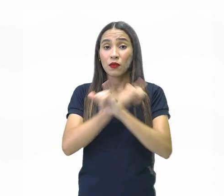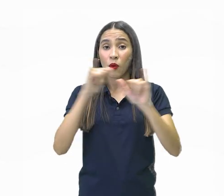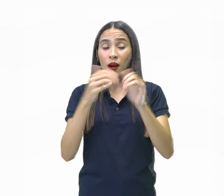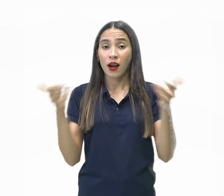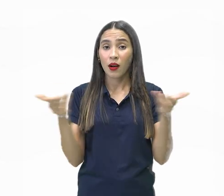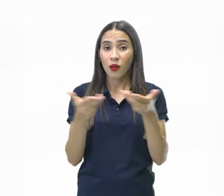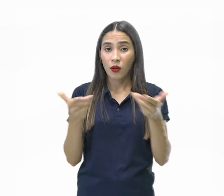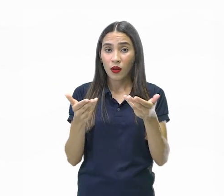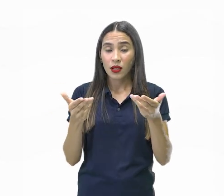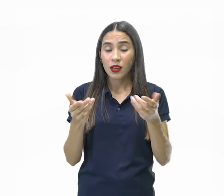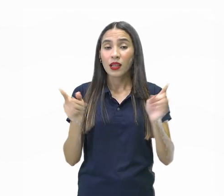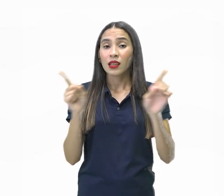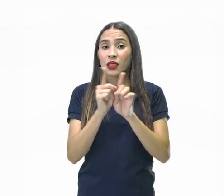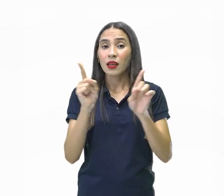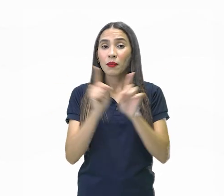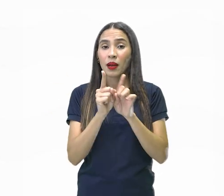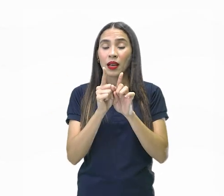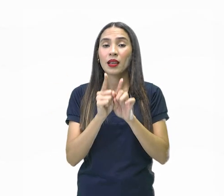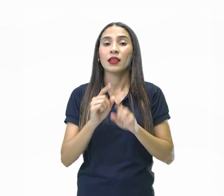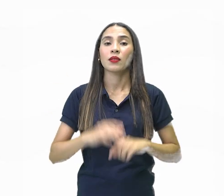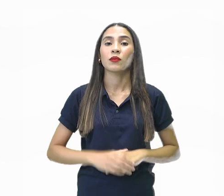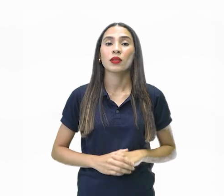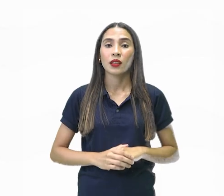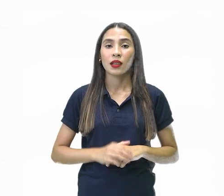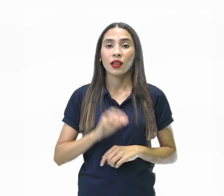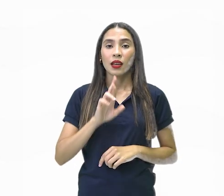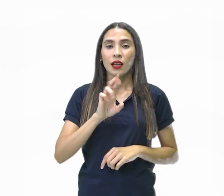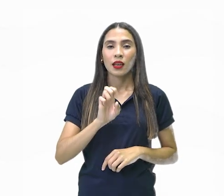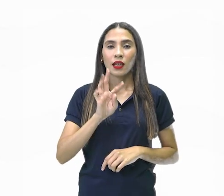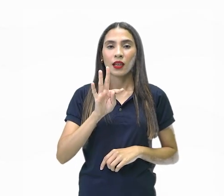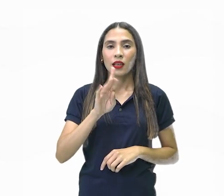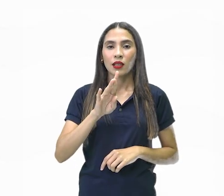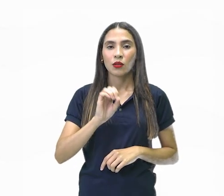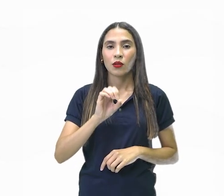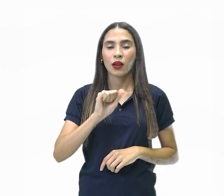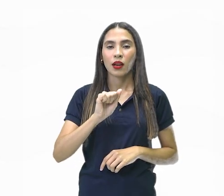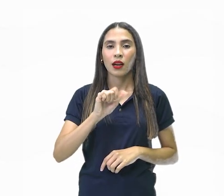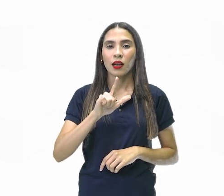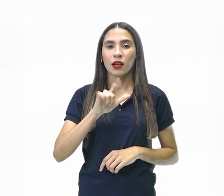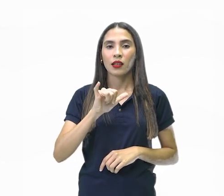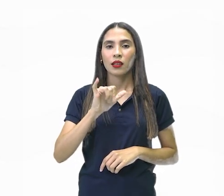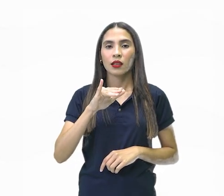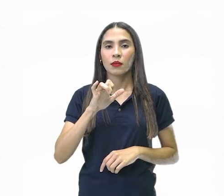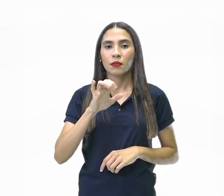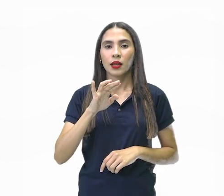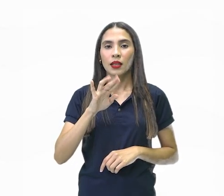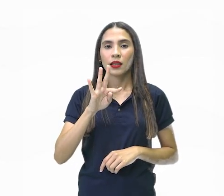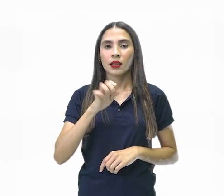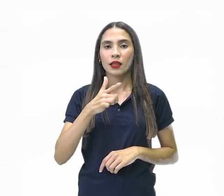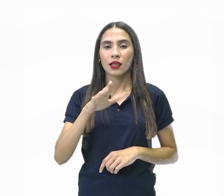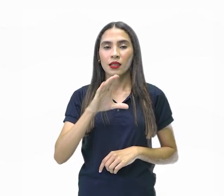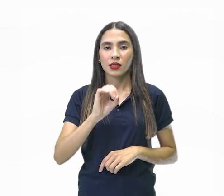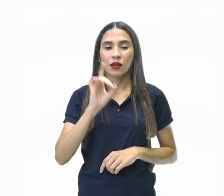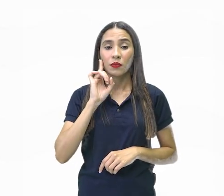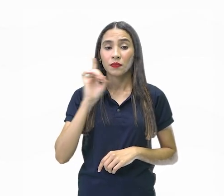agora. E mais um passo de retroalimentação, ou seja, o passo de